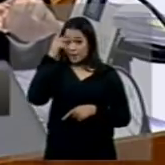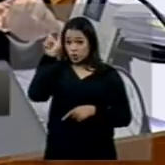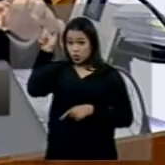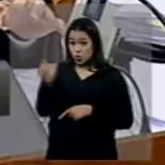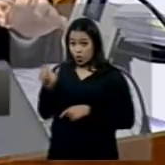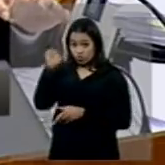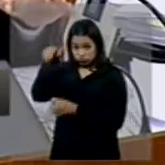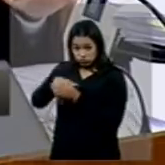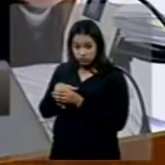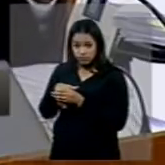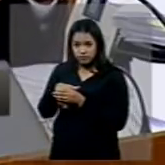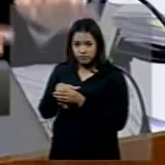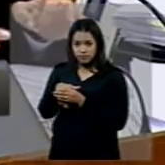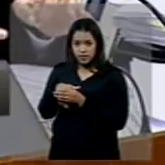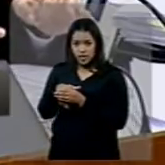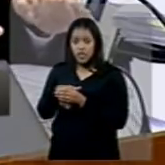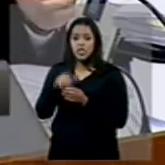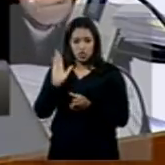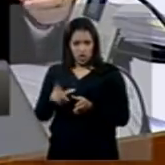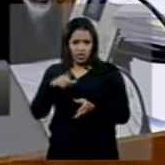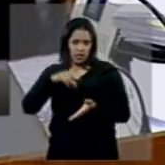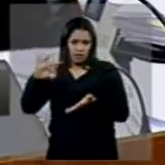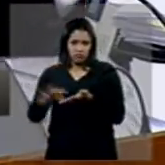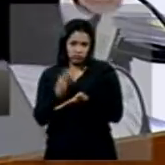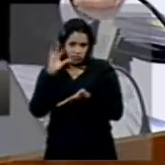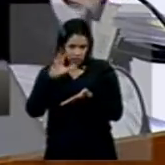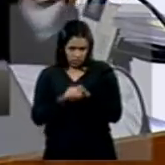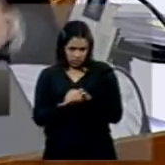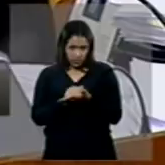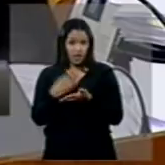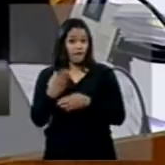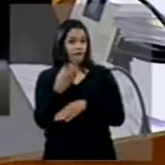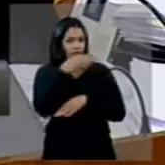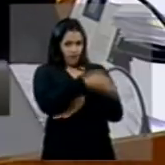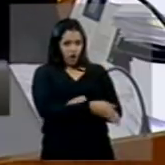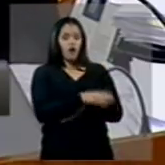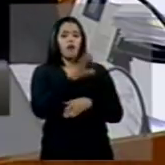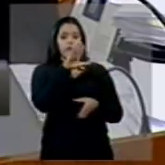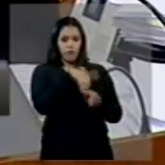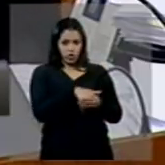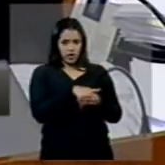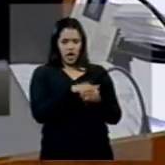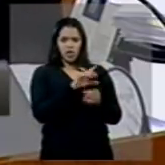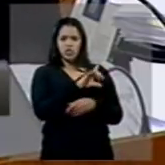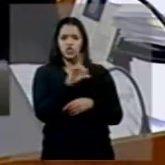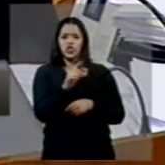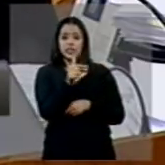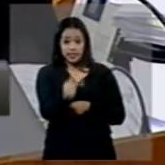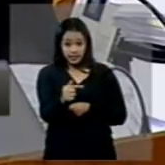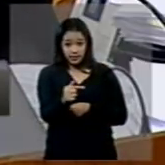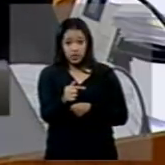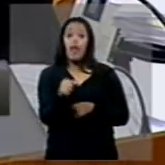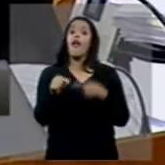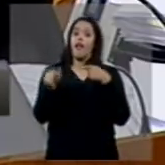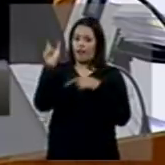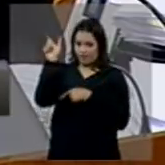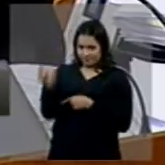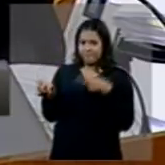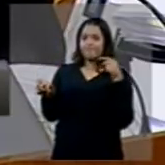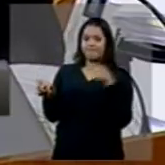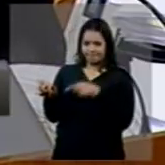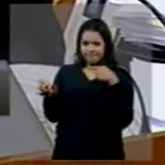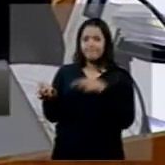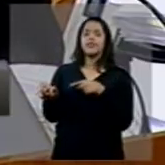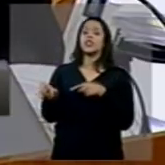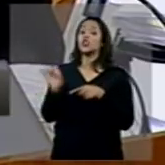eleitores devidamente inscritos que comparecerão às urnas no próximo dia 7, esses são,